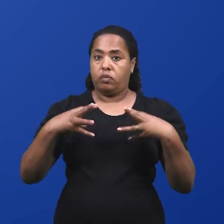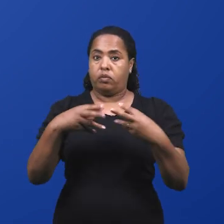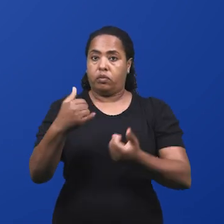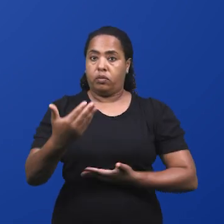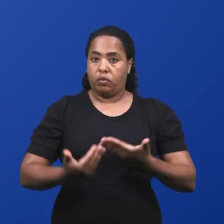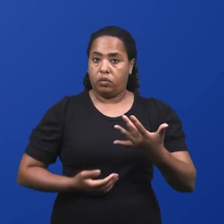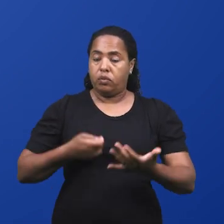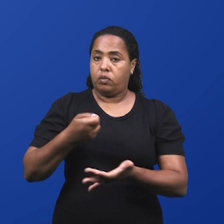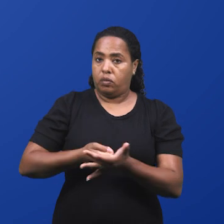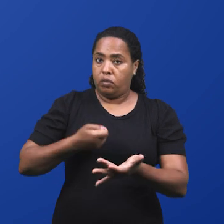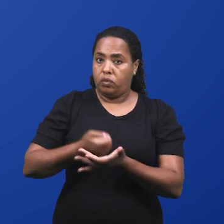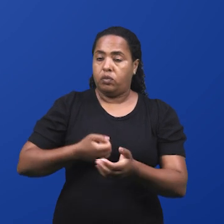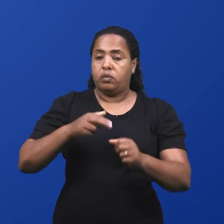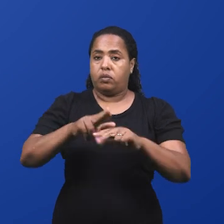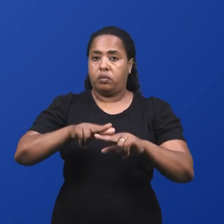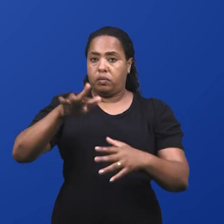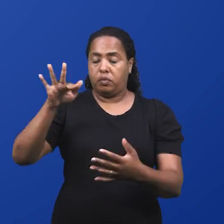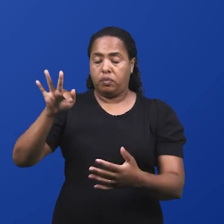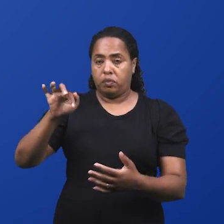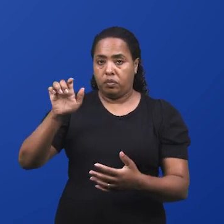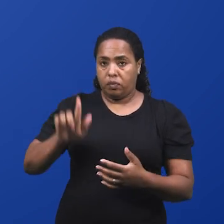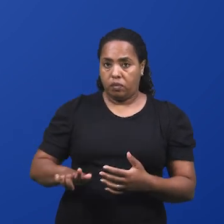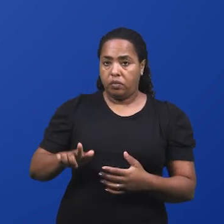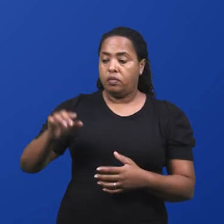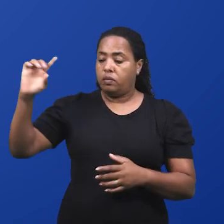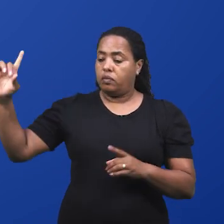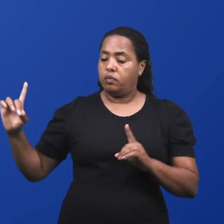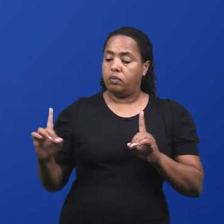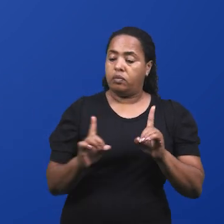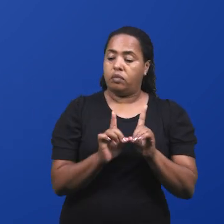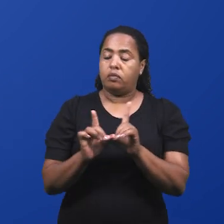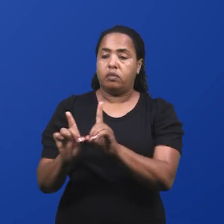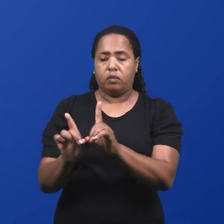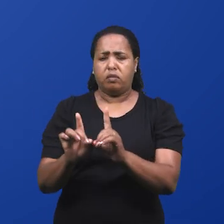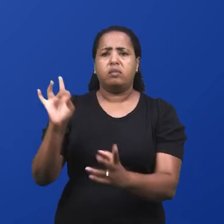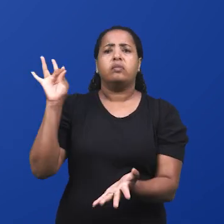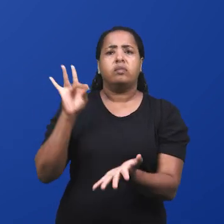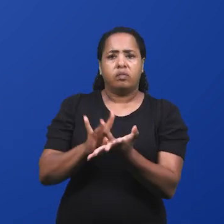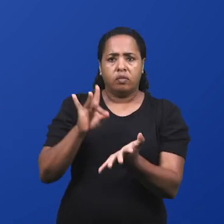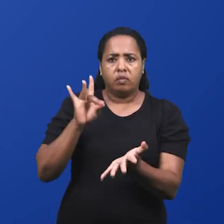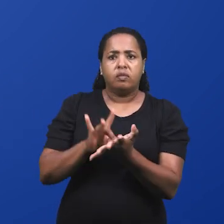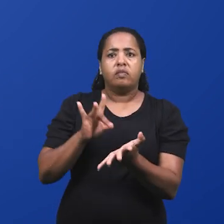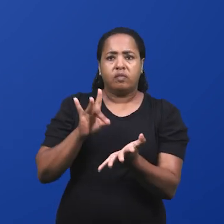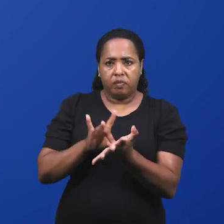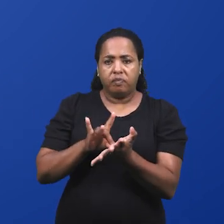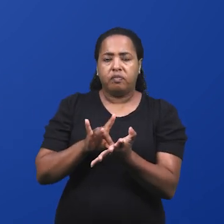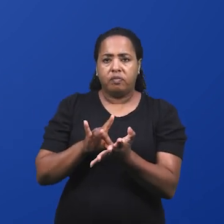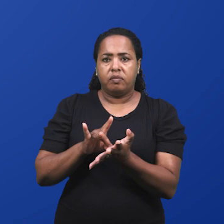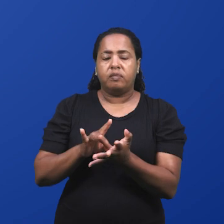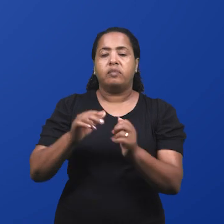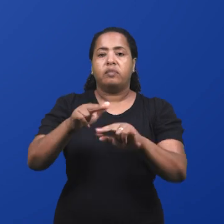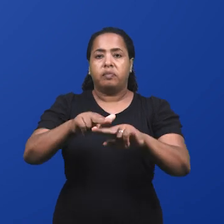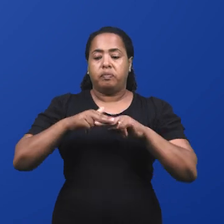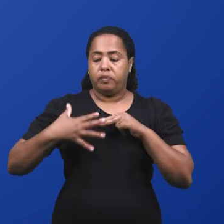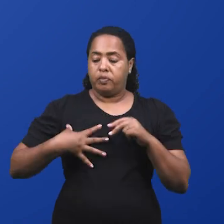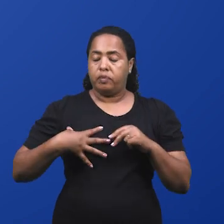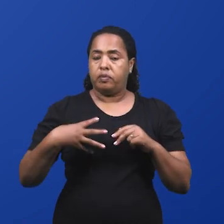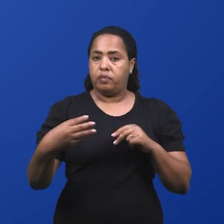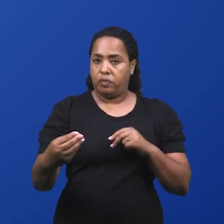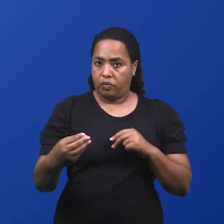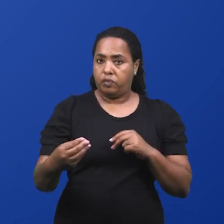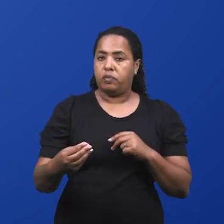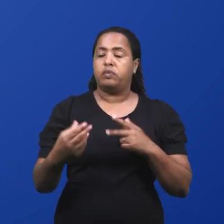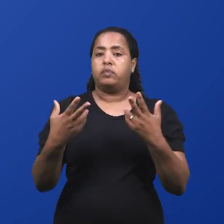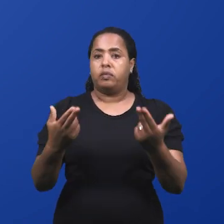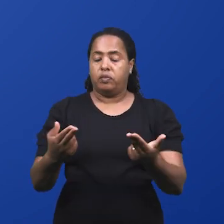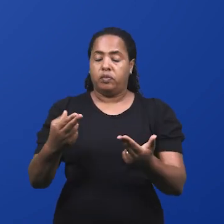com todos os crentes na luta pela fé. A presença permanente de Deus conosco agora é uma realidade. através do